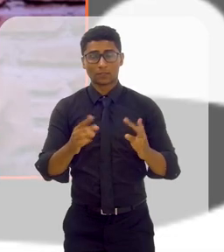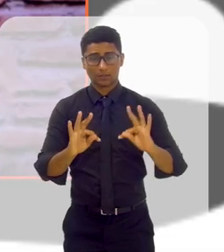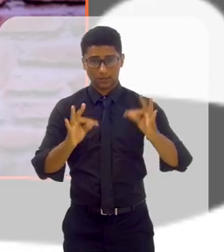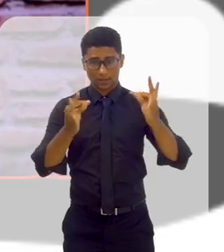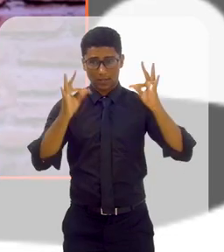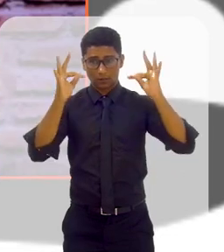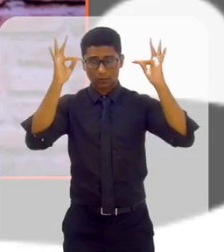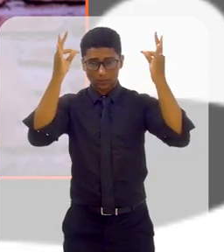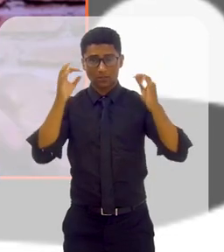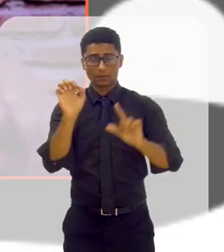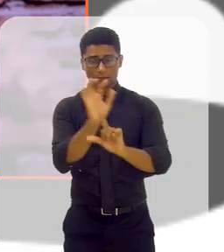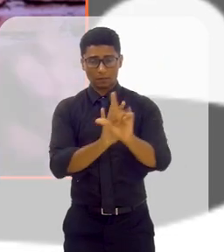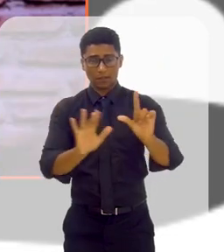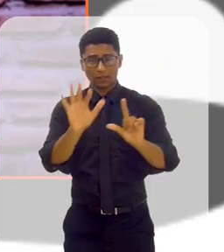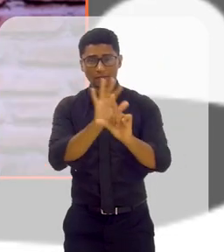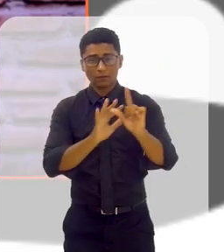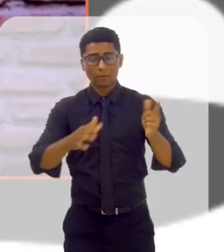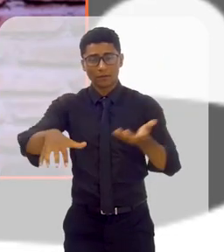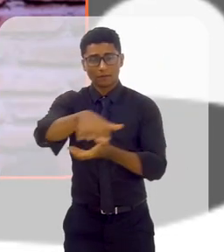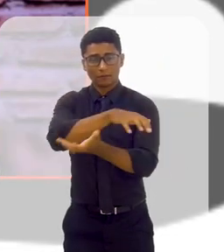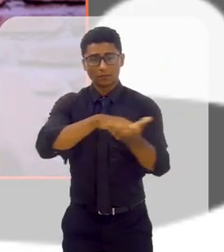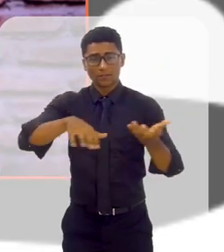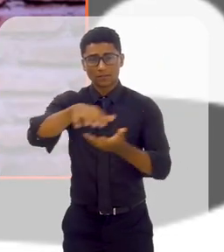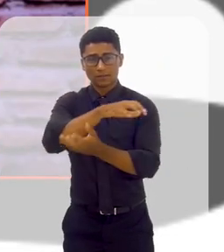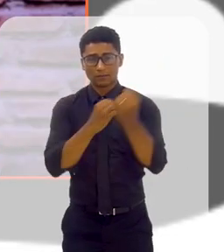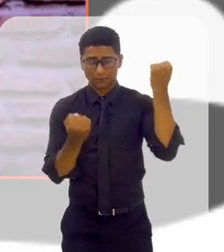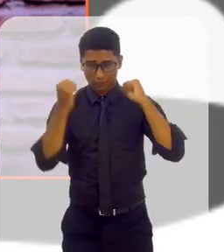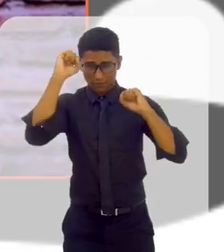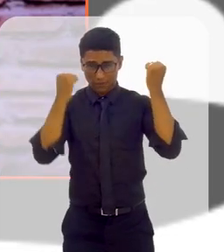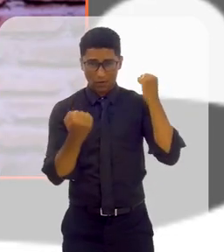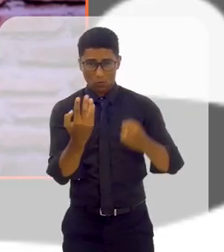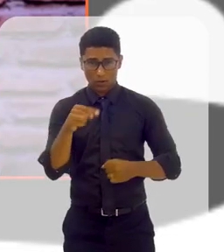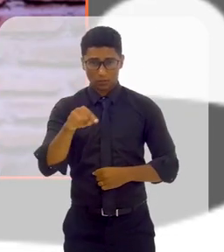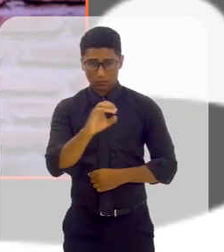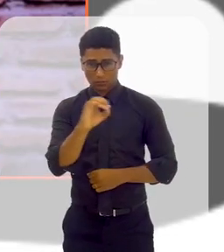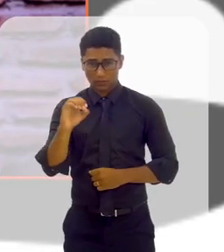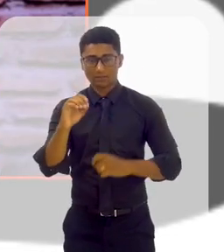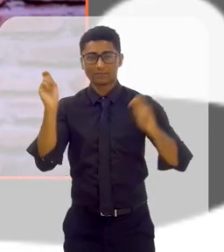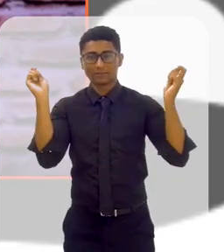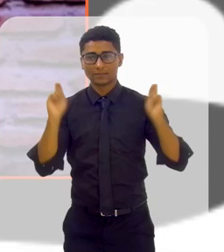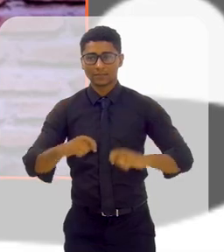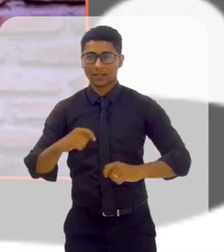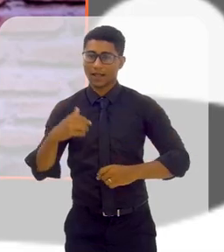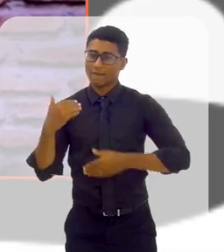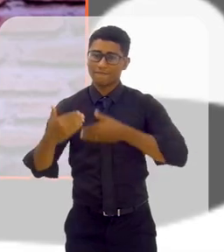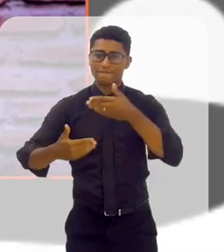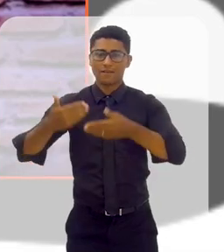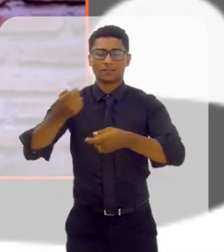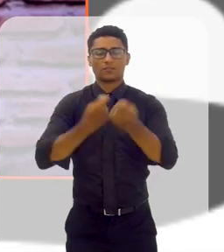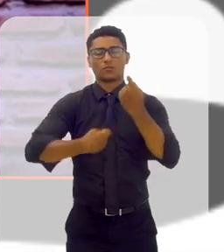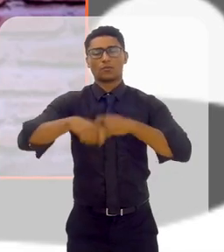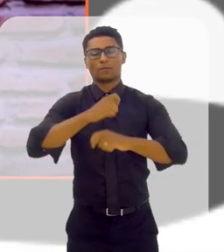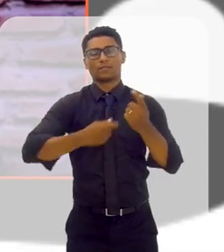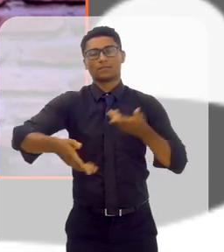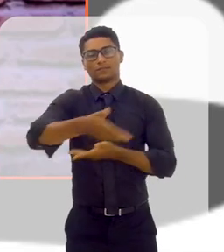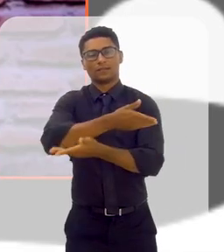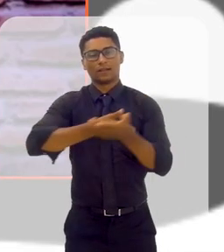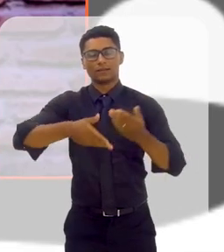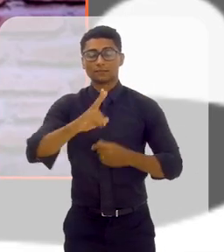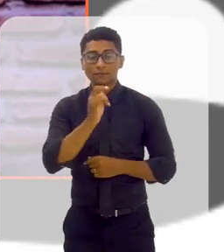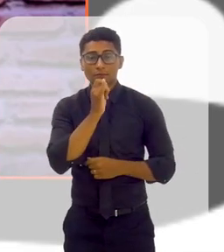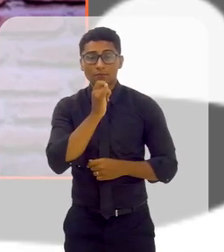plataforma da quarta Revolução Industrial proporcionaram o avanço da economia circular